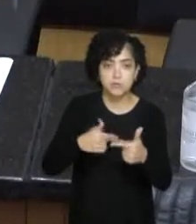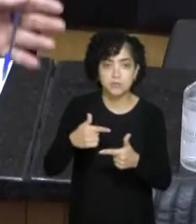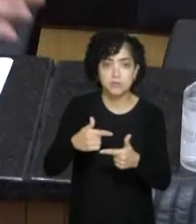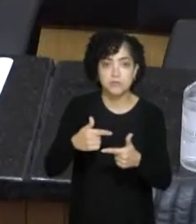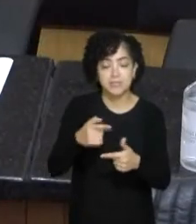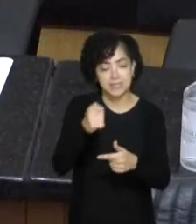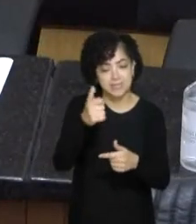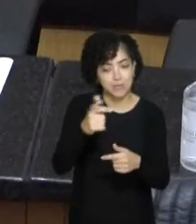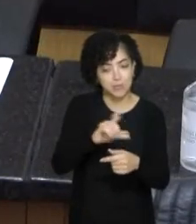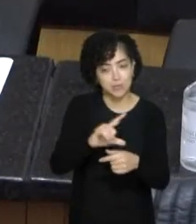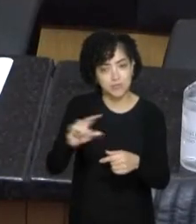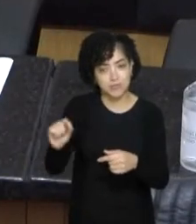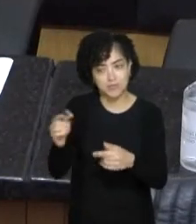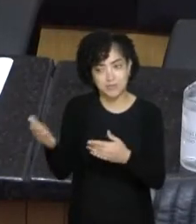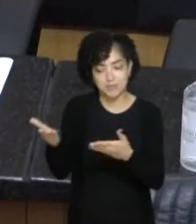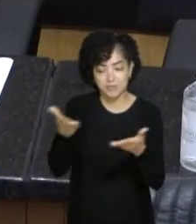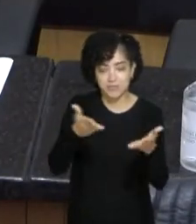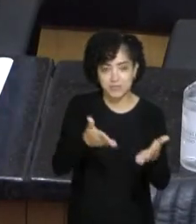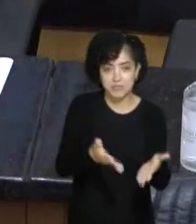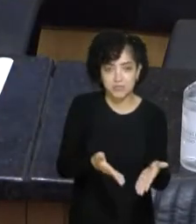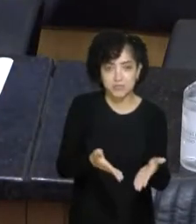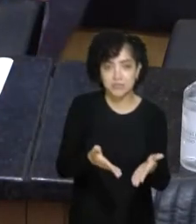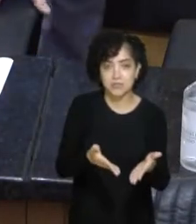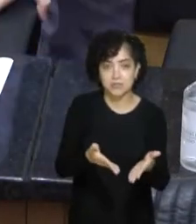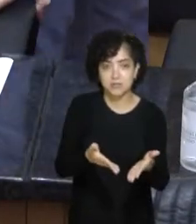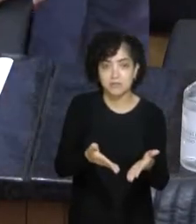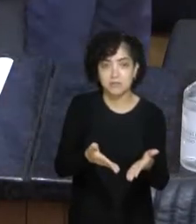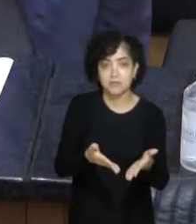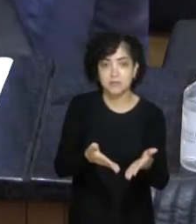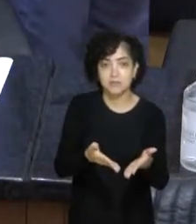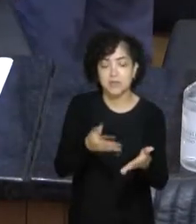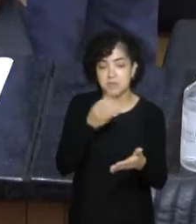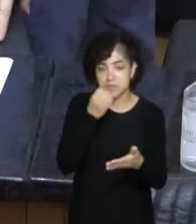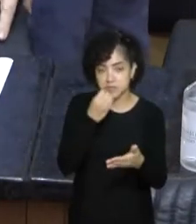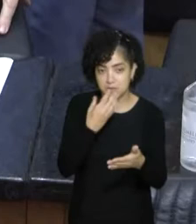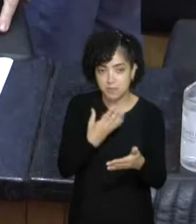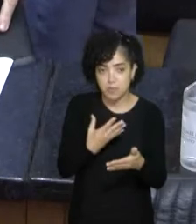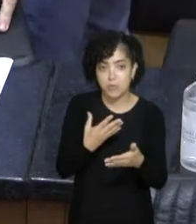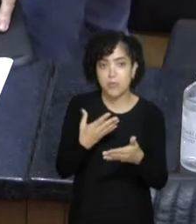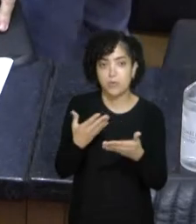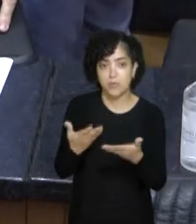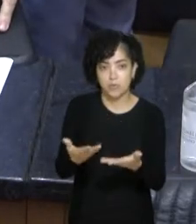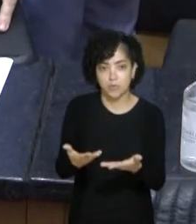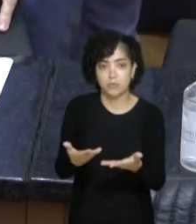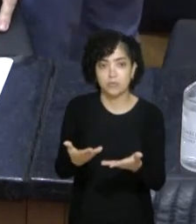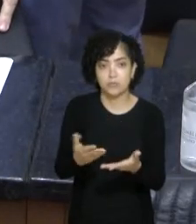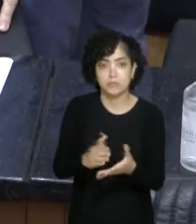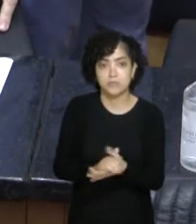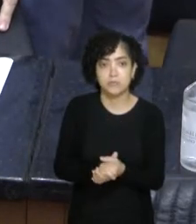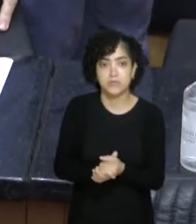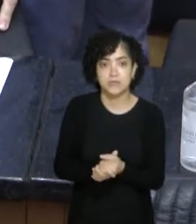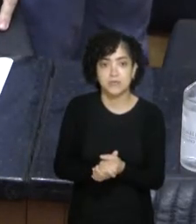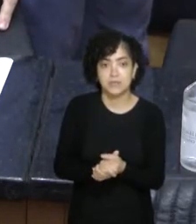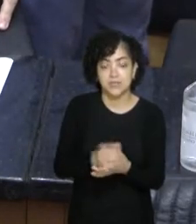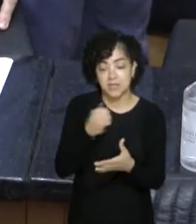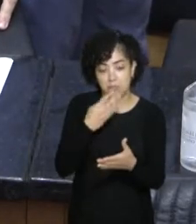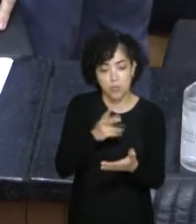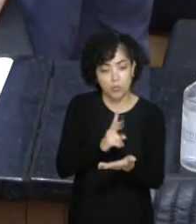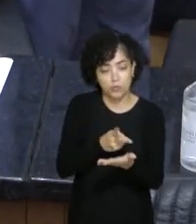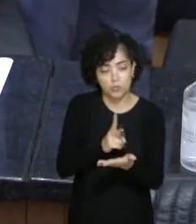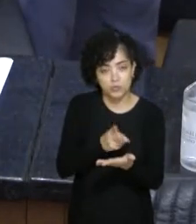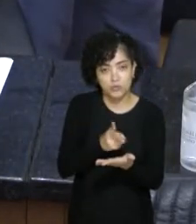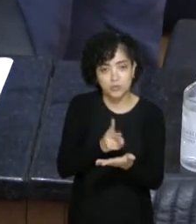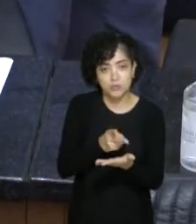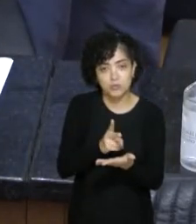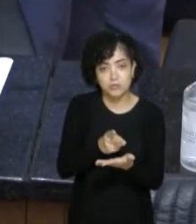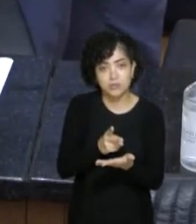saindo e você está chegando, tá bom? Que bom estar aqui e fazer igual a Cadillac. Se grudar aí, não sai mais, né, Cadillac? Se grudar aí,